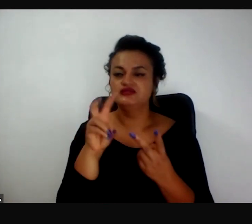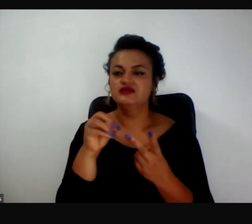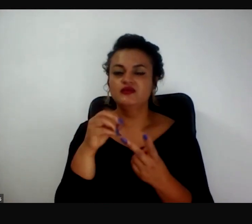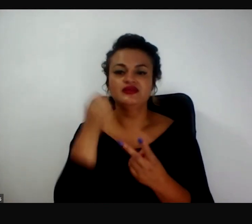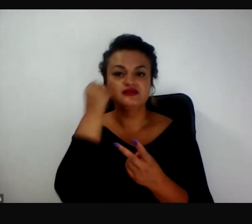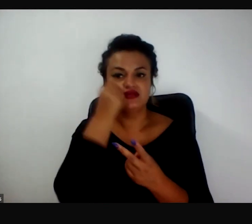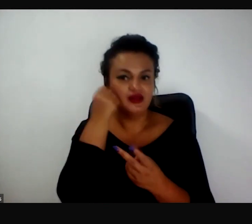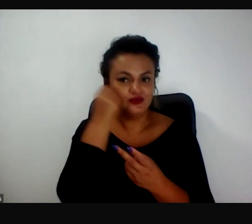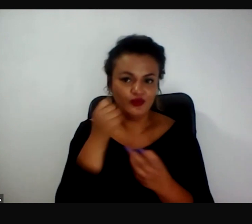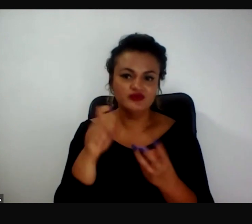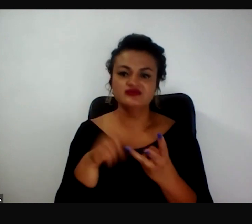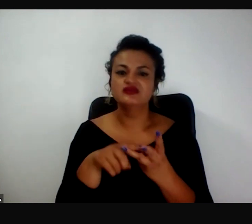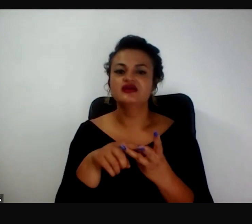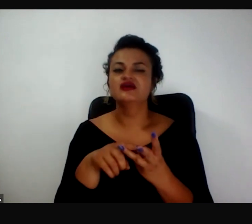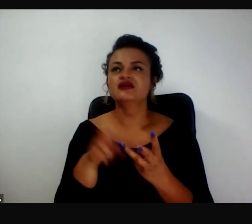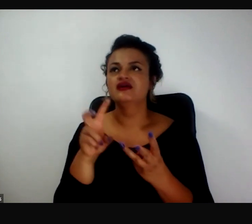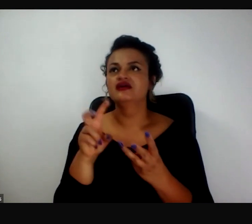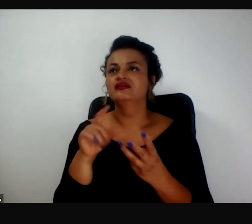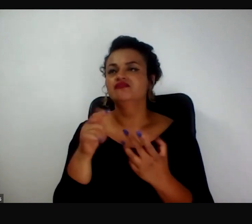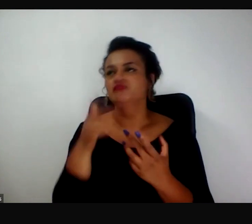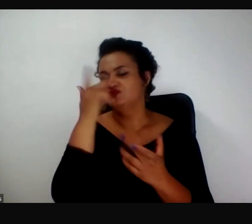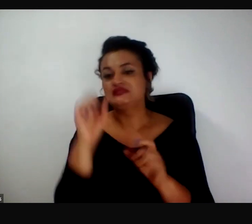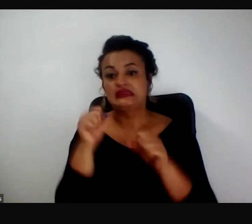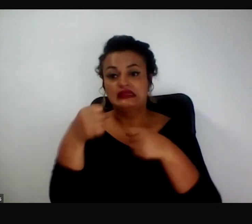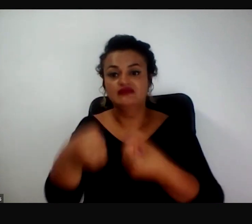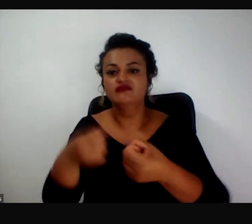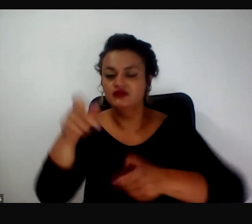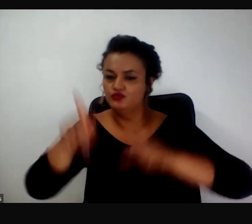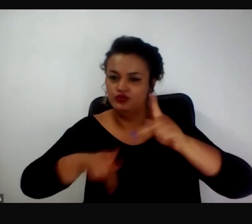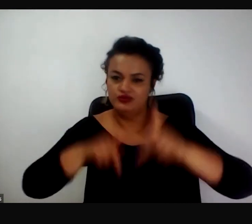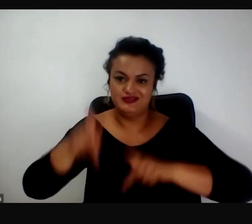nosso ombudsman, e,